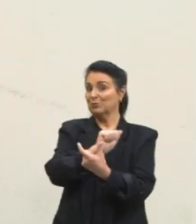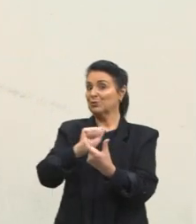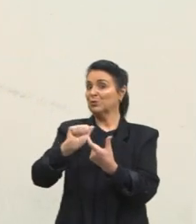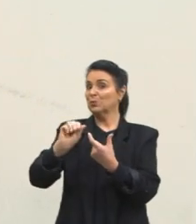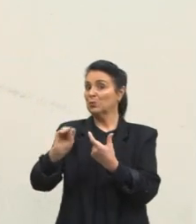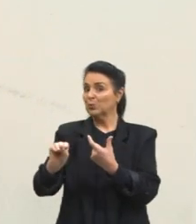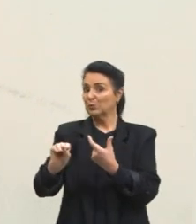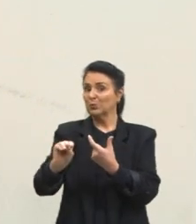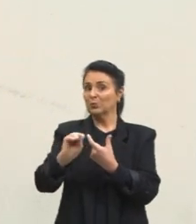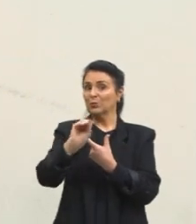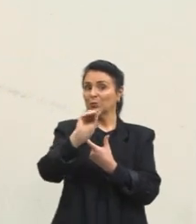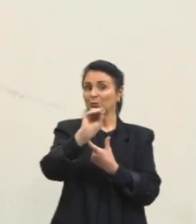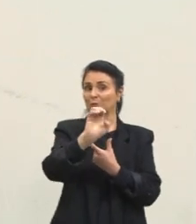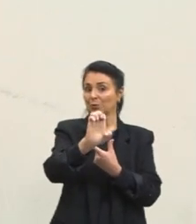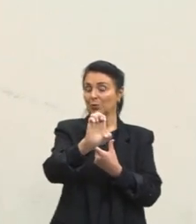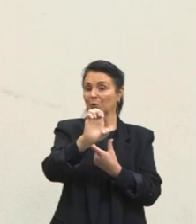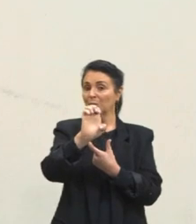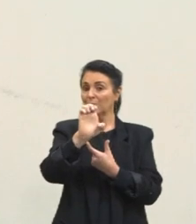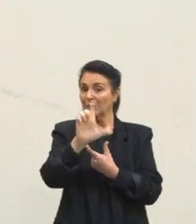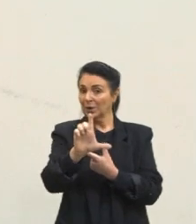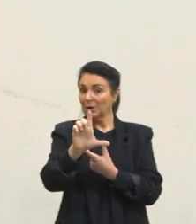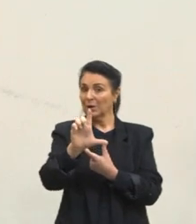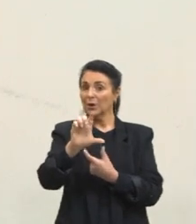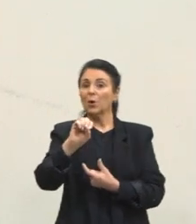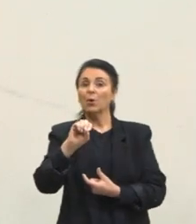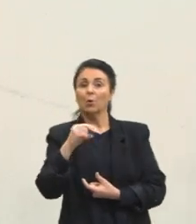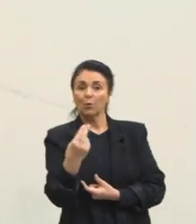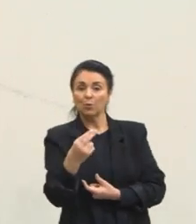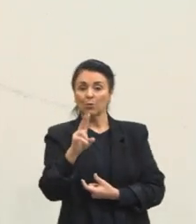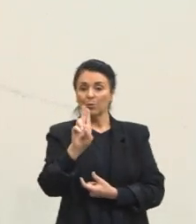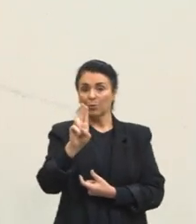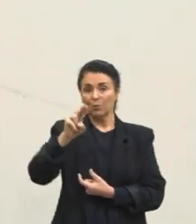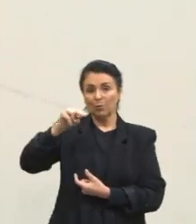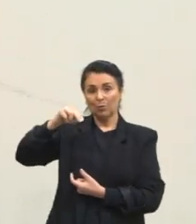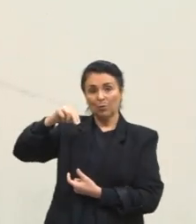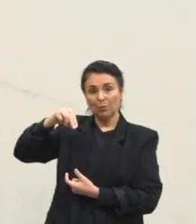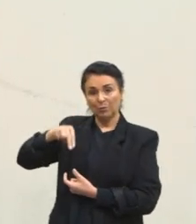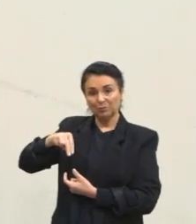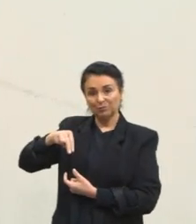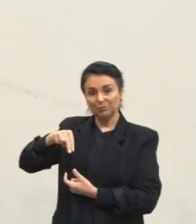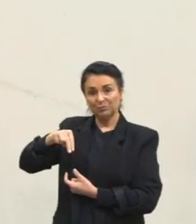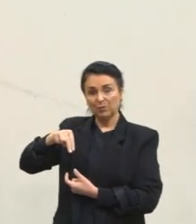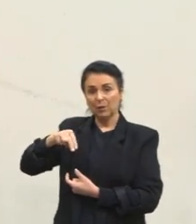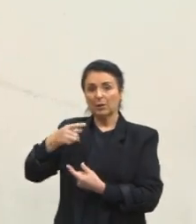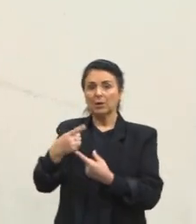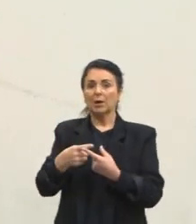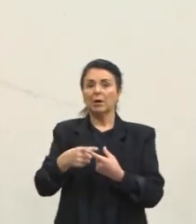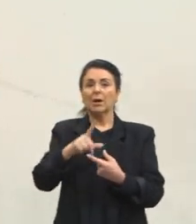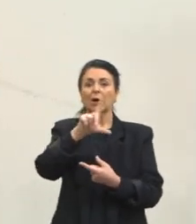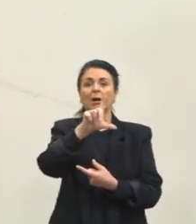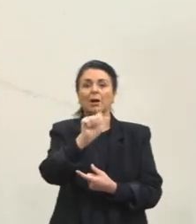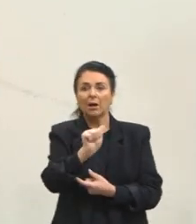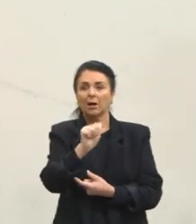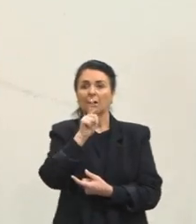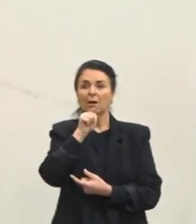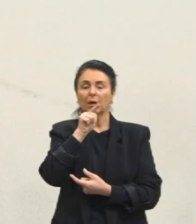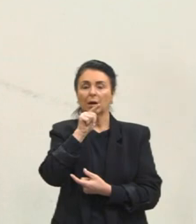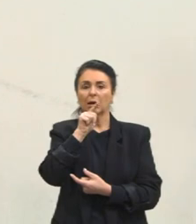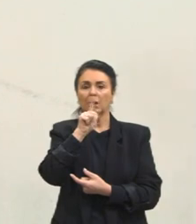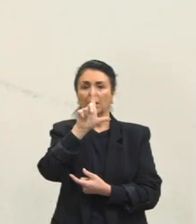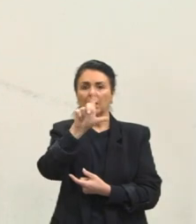ou Uno para não gerar um tema assim ó lá água lá